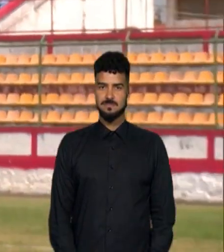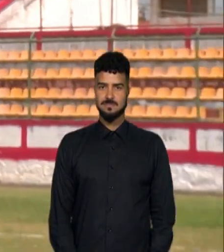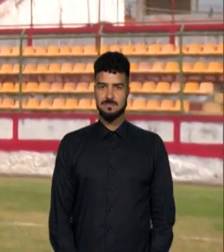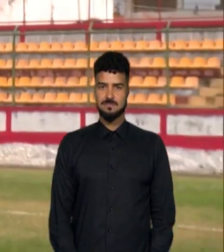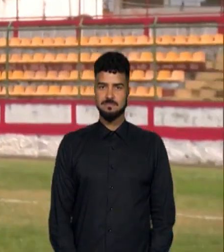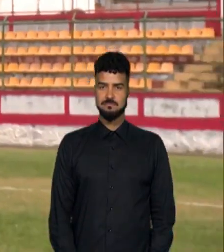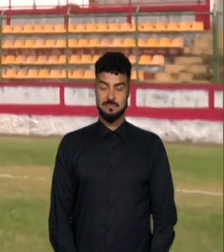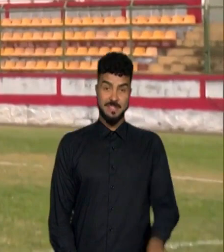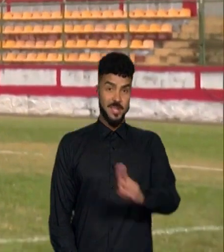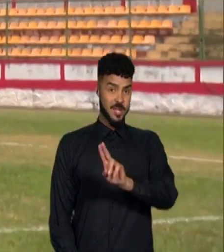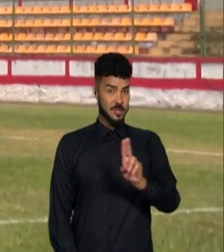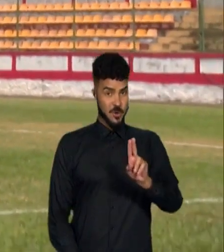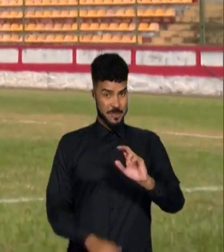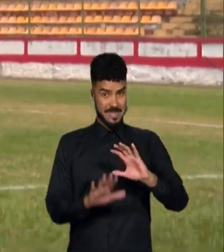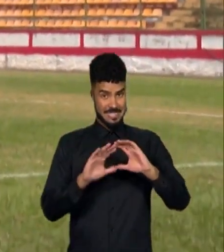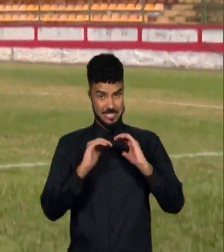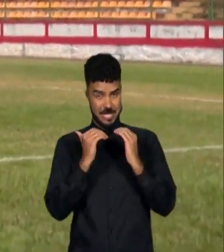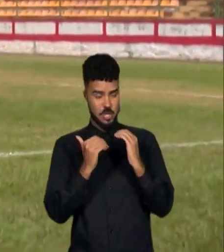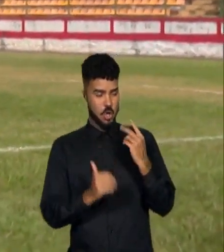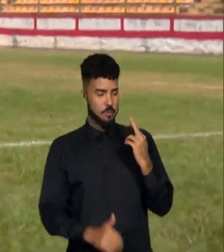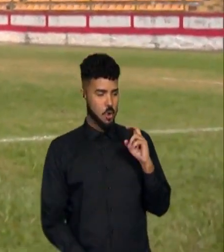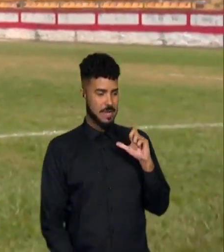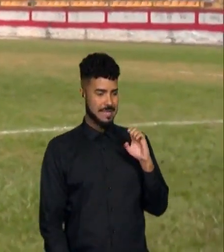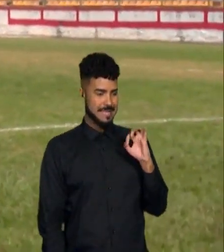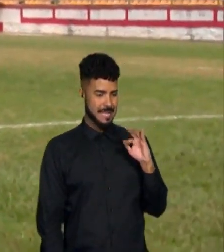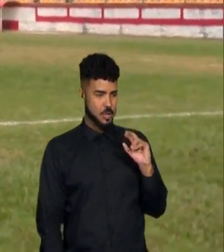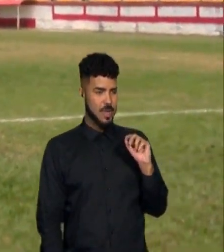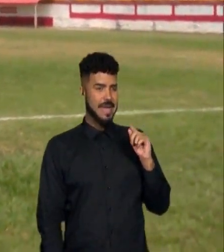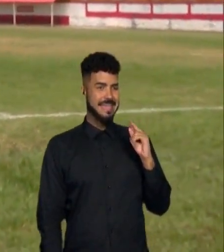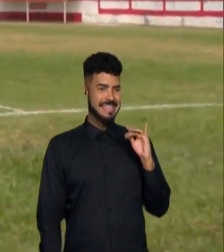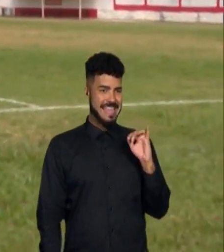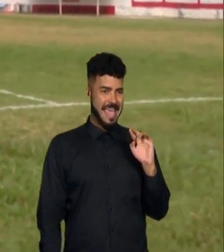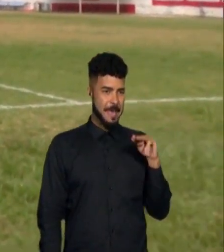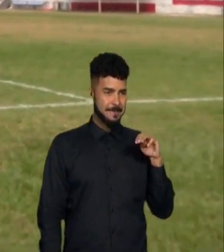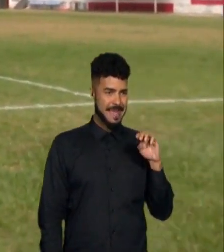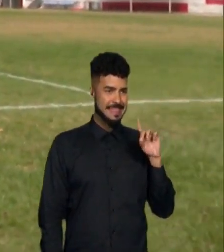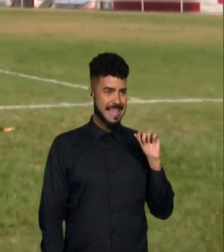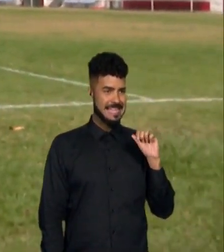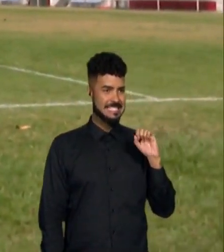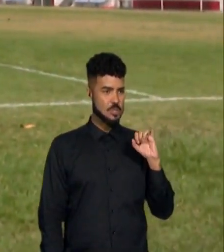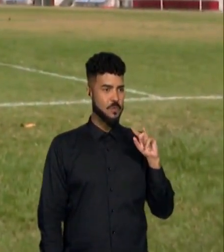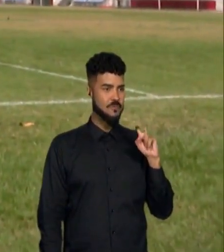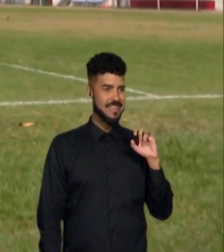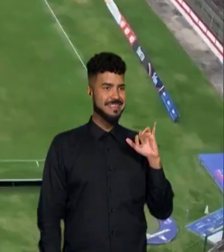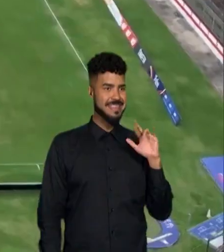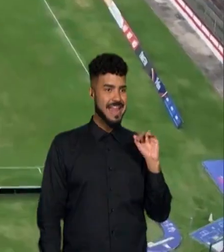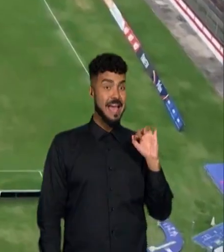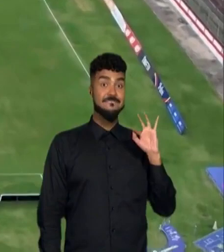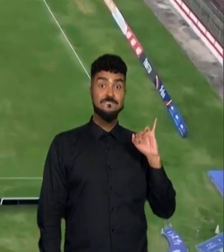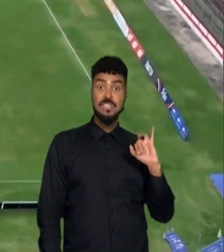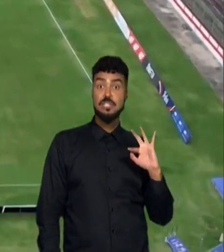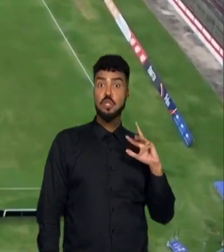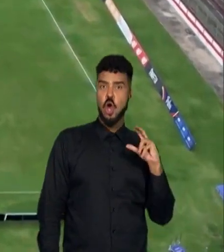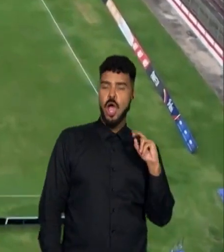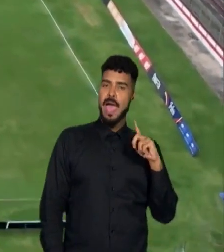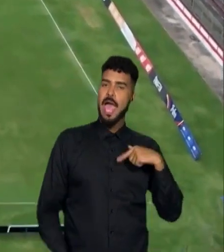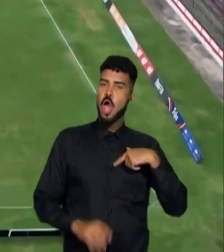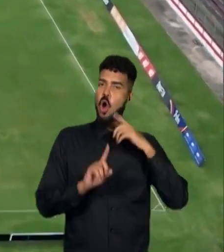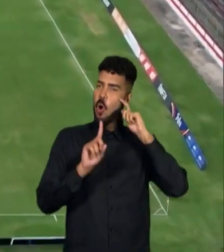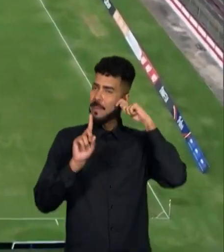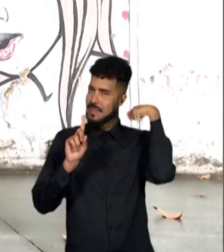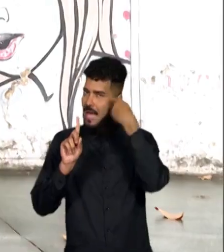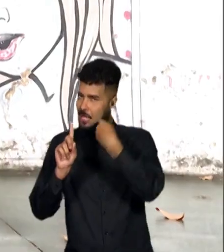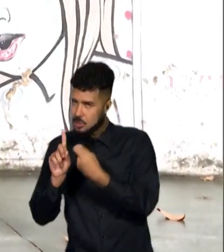O nome do estádio Proletário Guilherme da Silveira Filho é uma dupla homenagem aos operários e ao dono